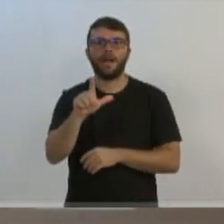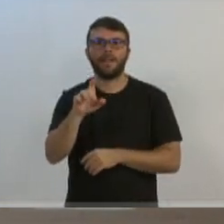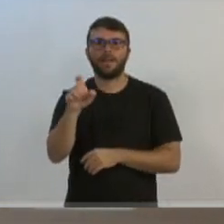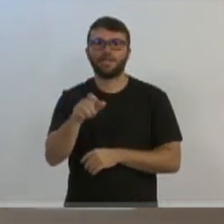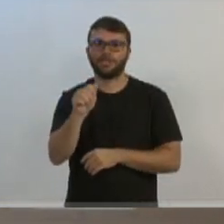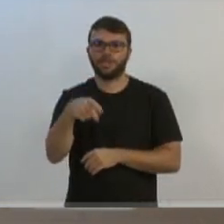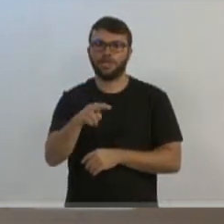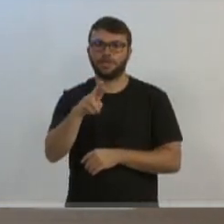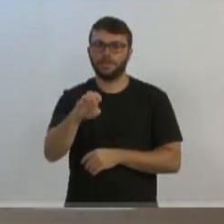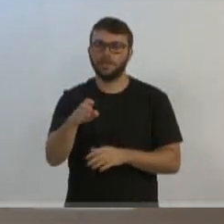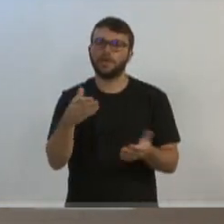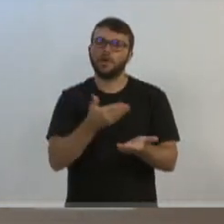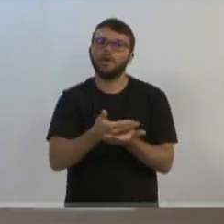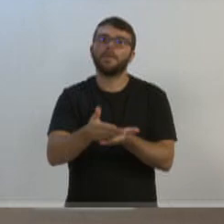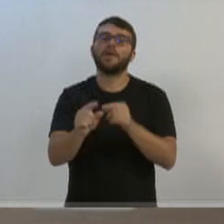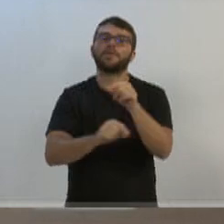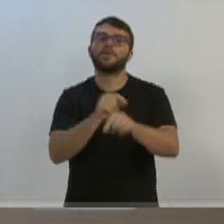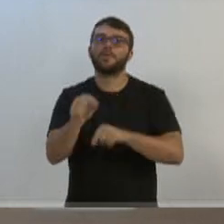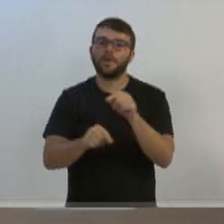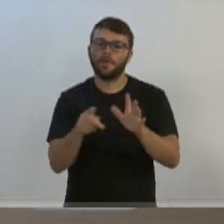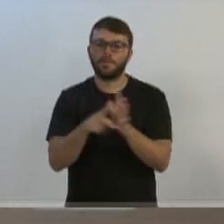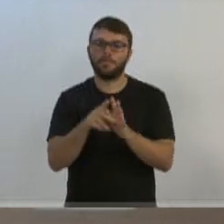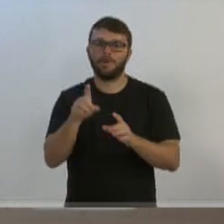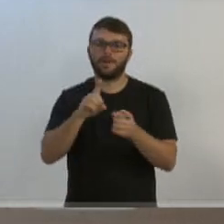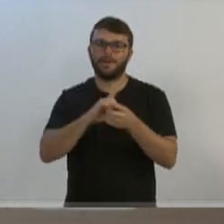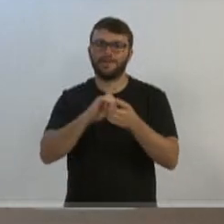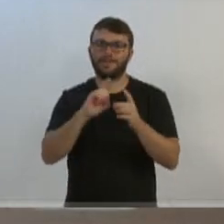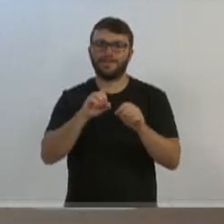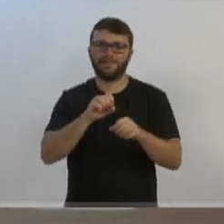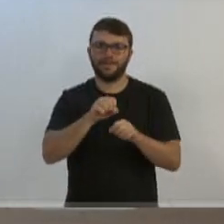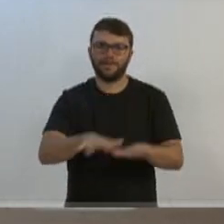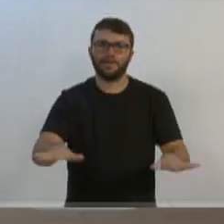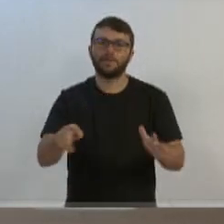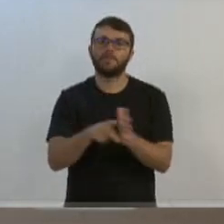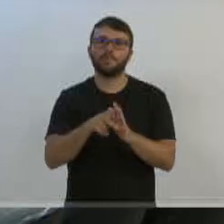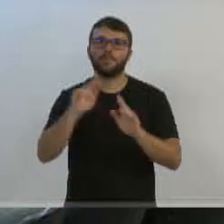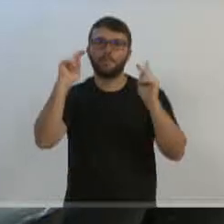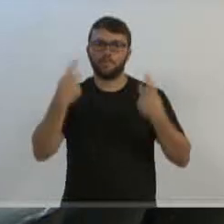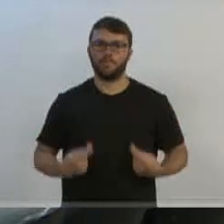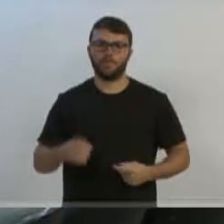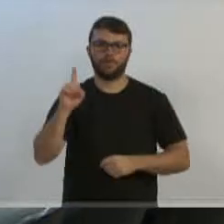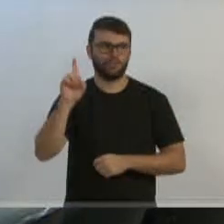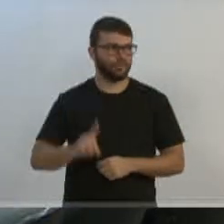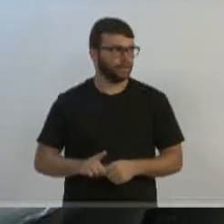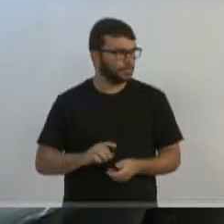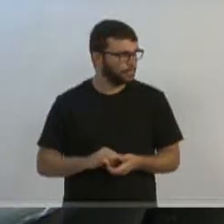fazer o momento de reflexão sobre a Declaração Universal dos Direitos Humanos.